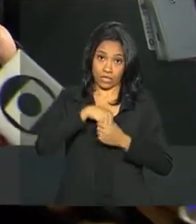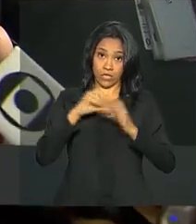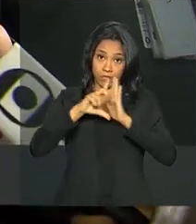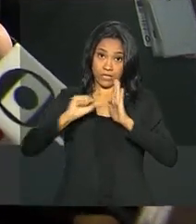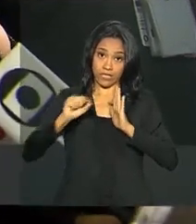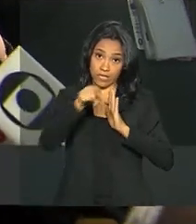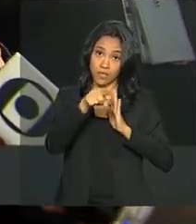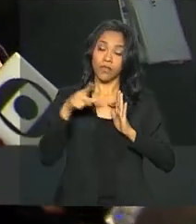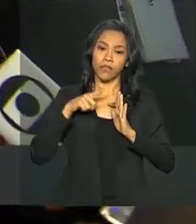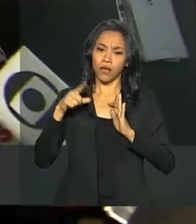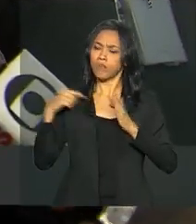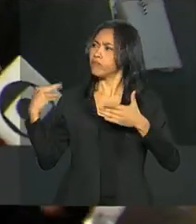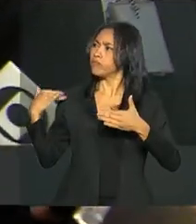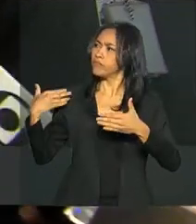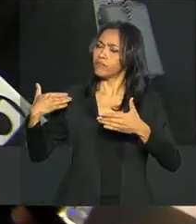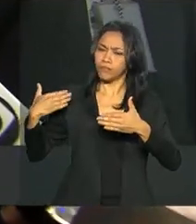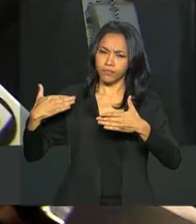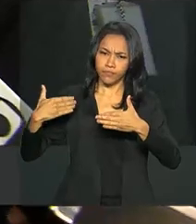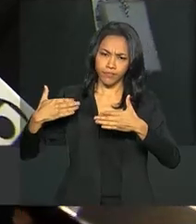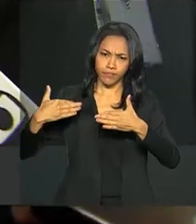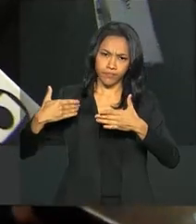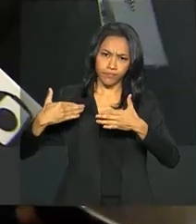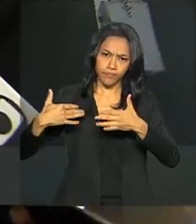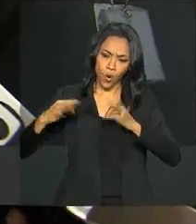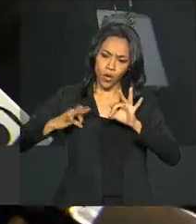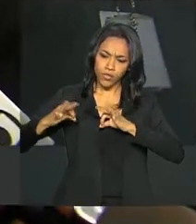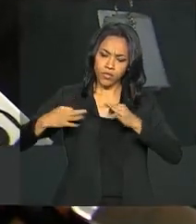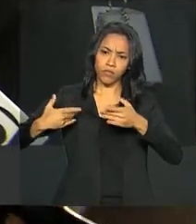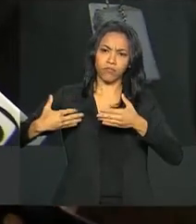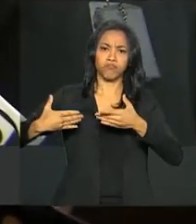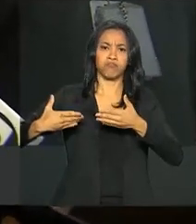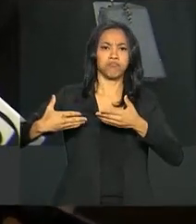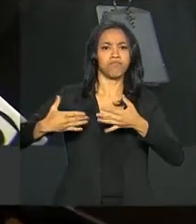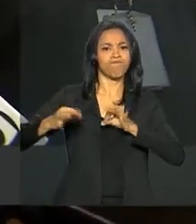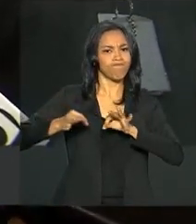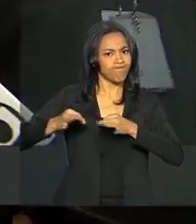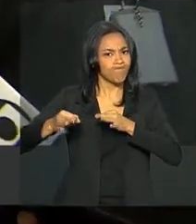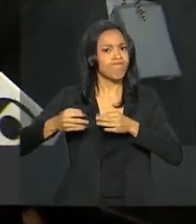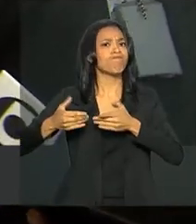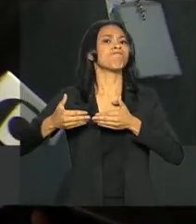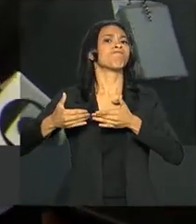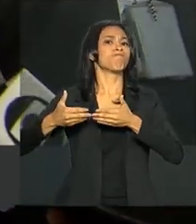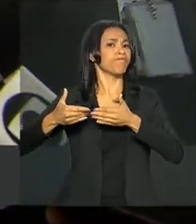ao longo do tempo, ele tem uma organização bastante já,